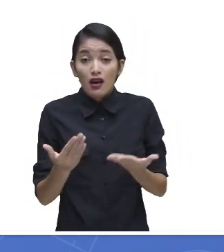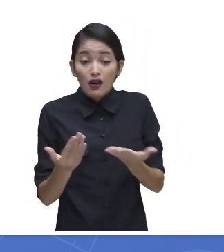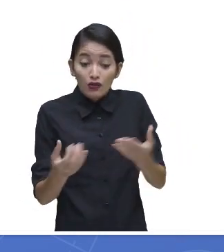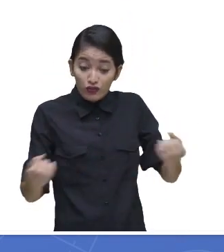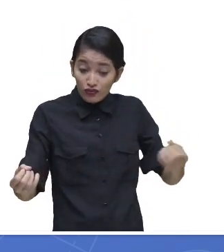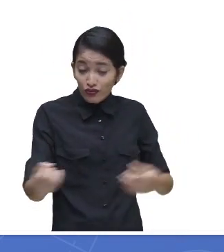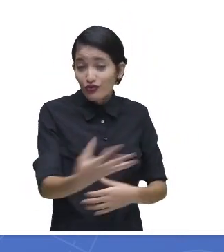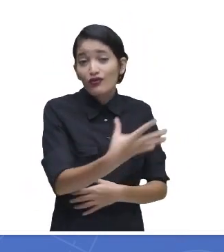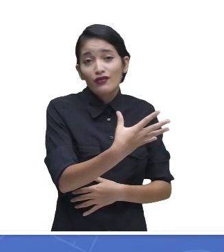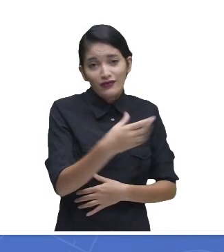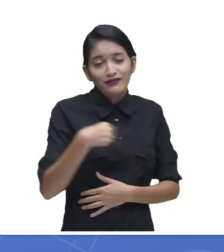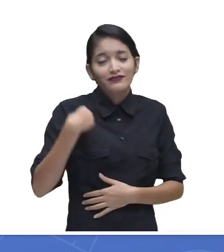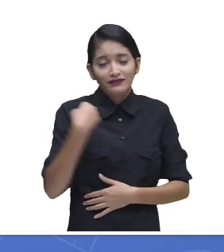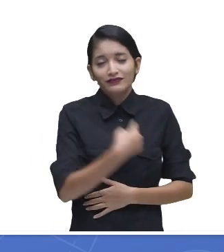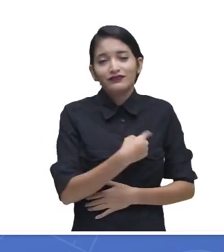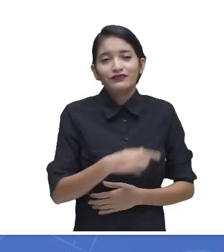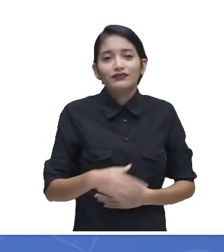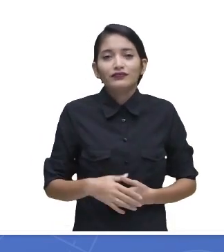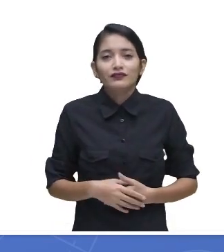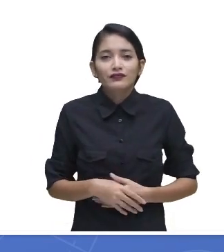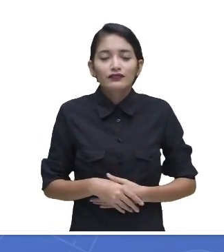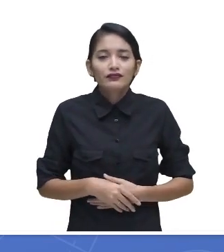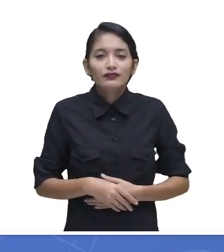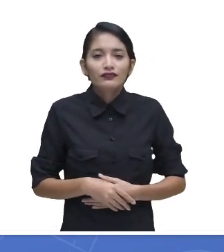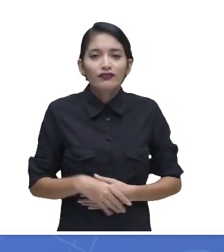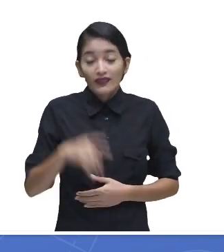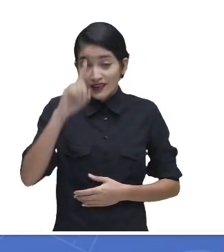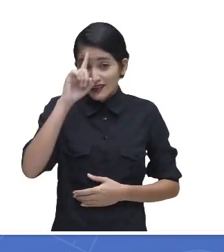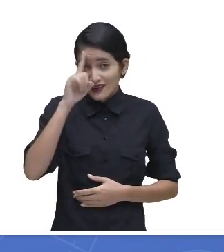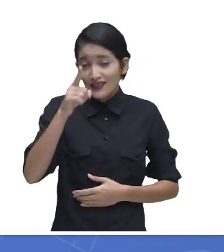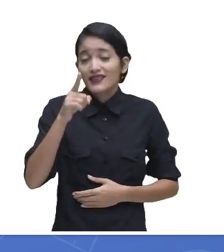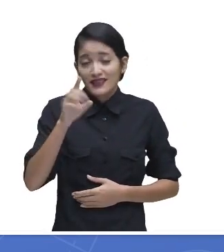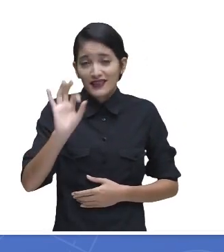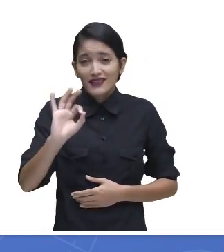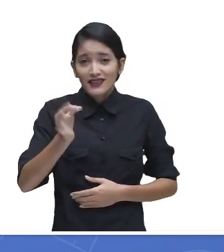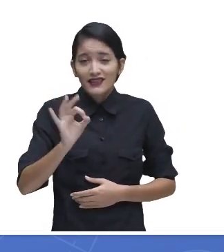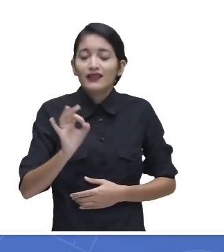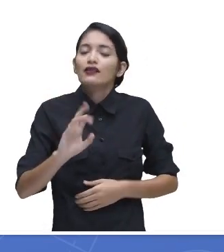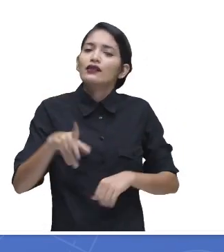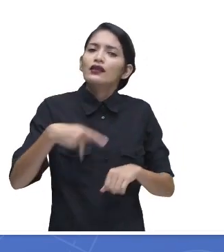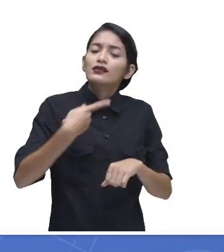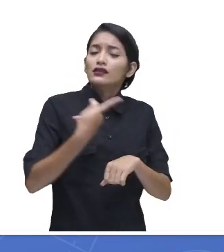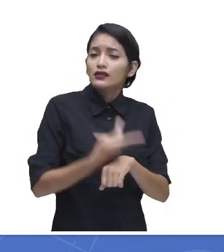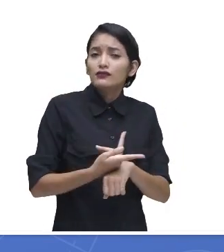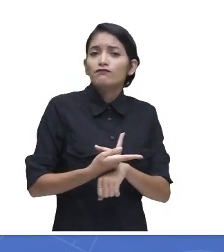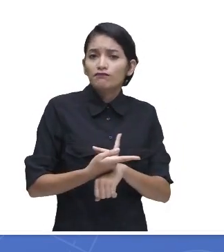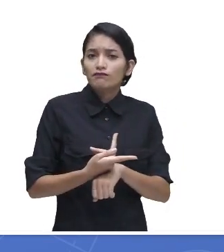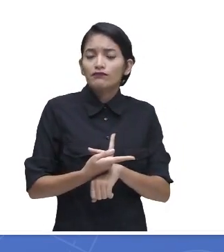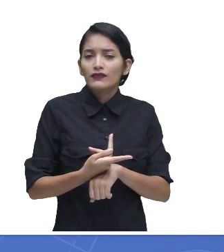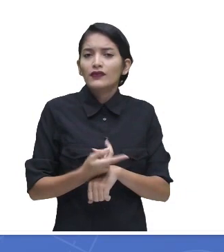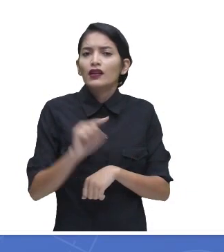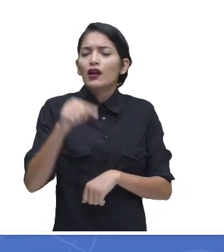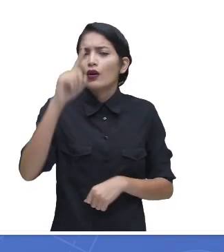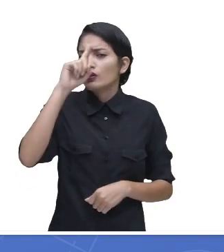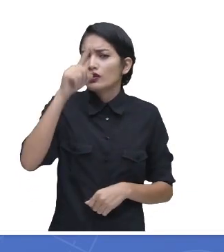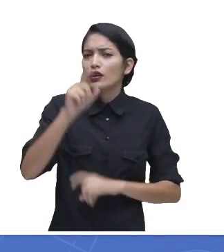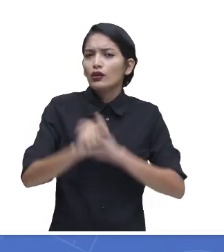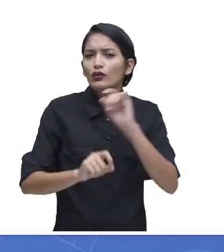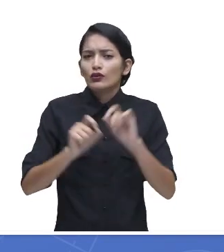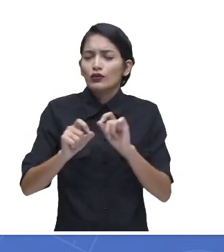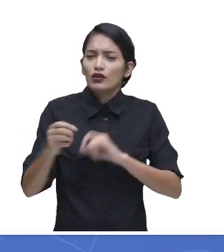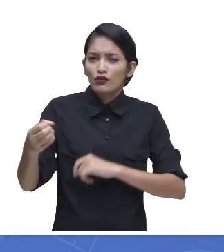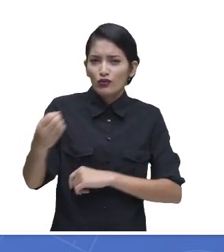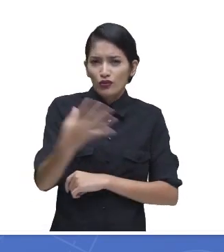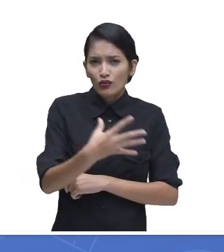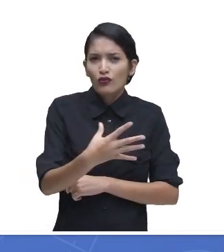modernidade para nós. Né? Então, essa é a ideia. Depois, a outra ideia de modernidade,